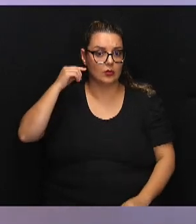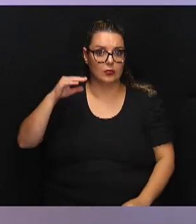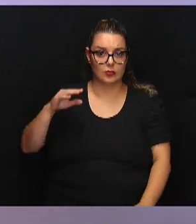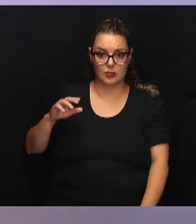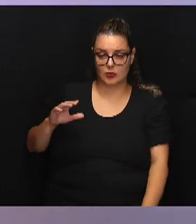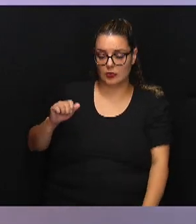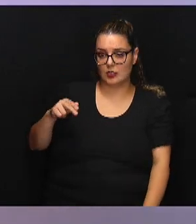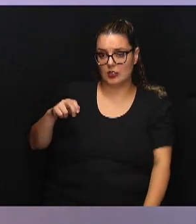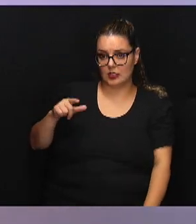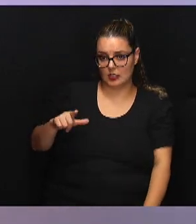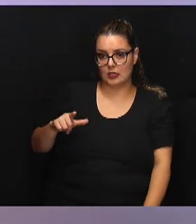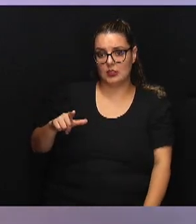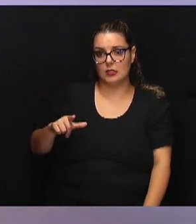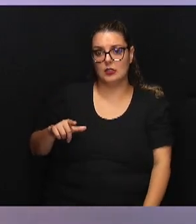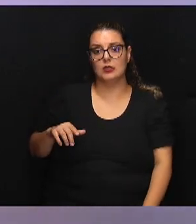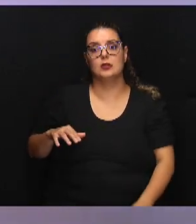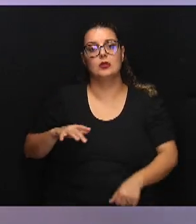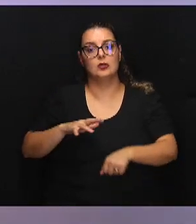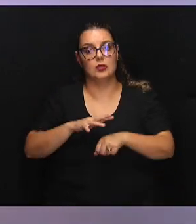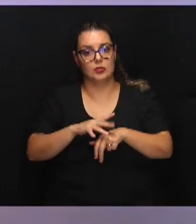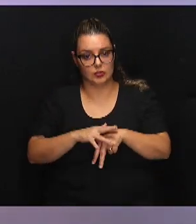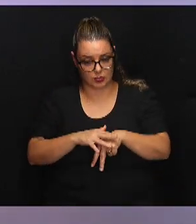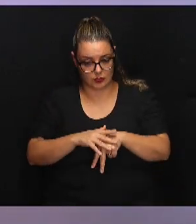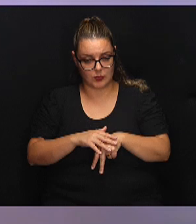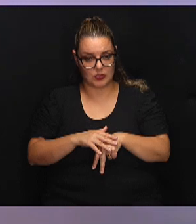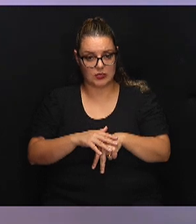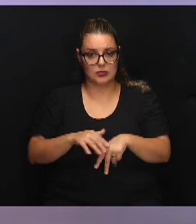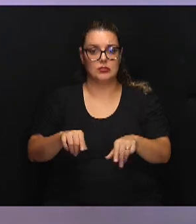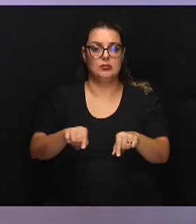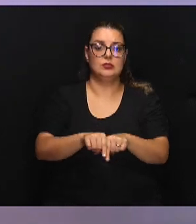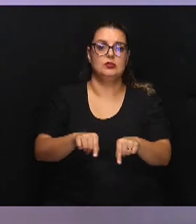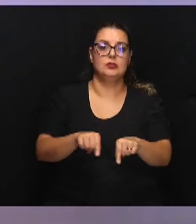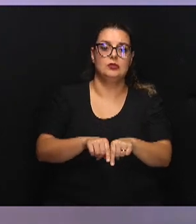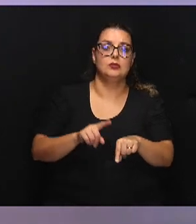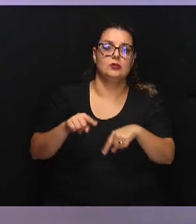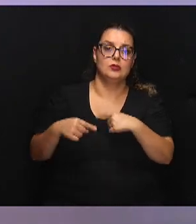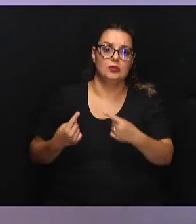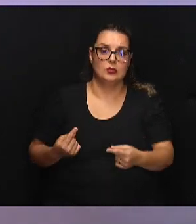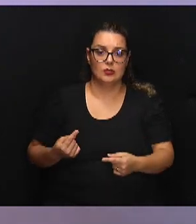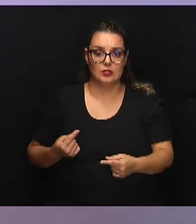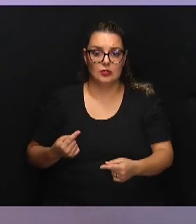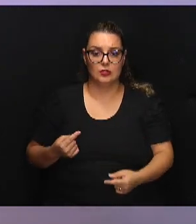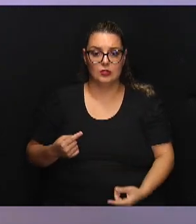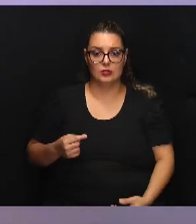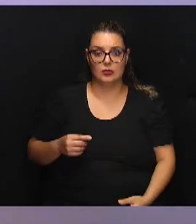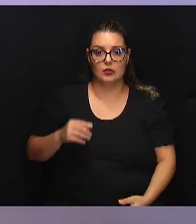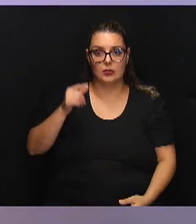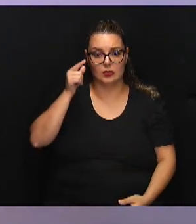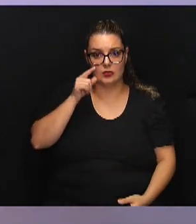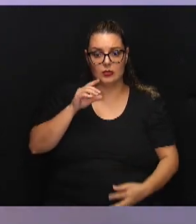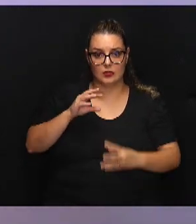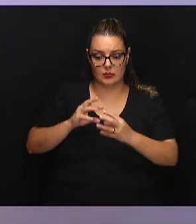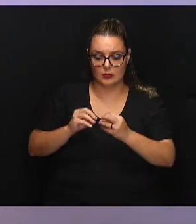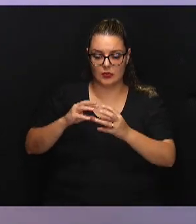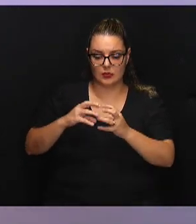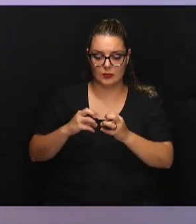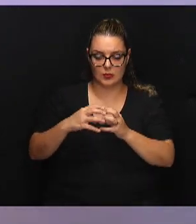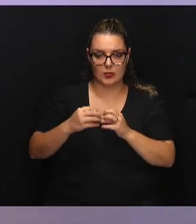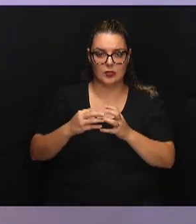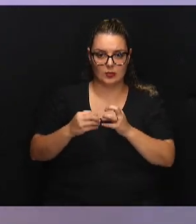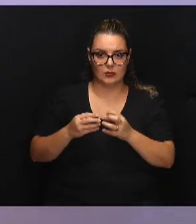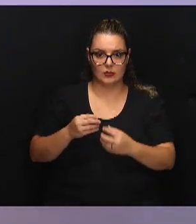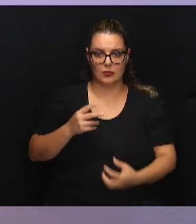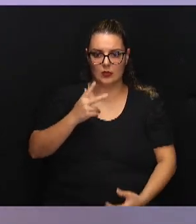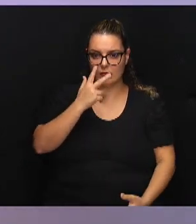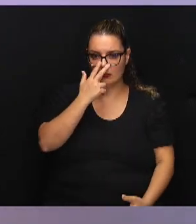ouvido conduto do paciente, e a gente tem os outros que você consegue moldar. Ele é mais, parece como